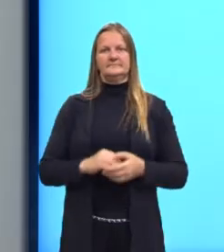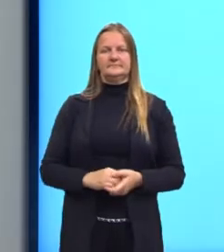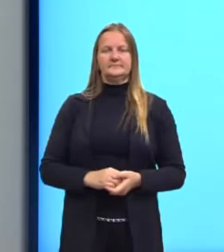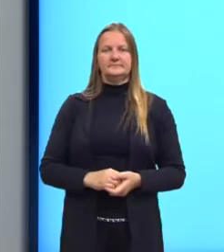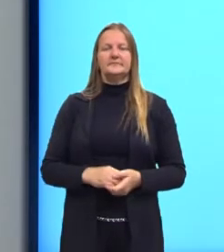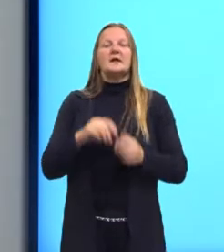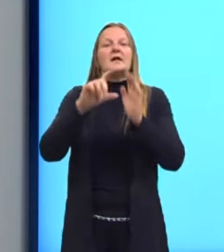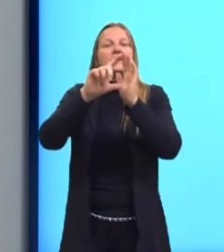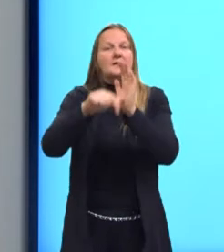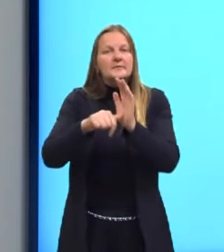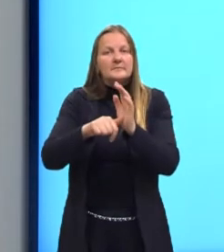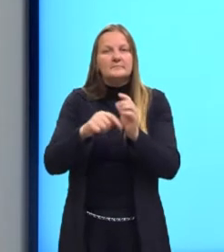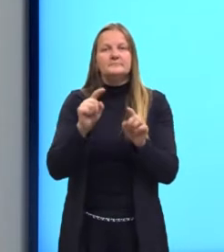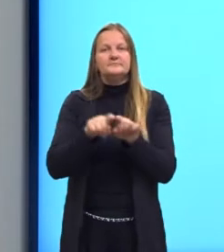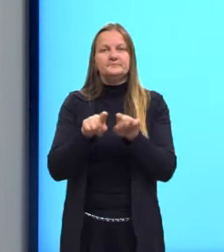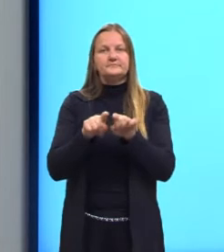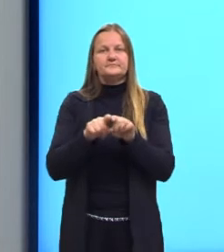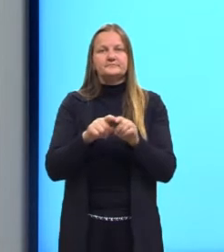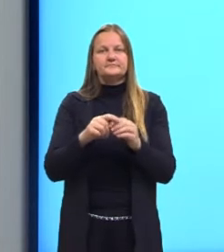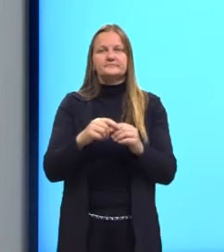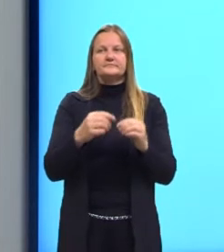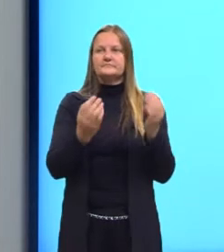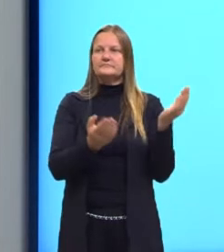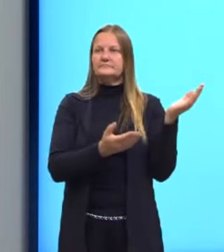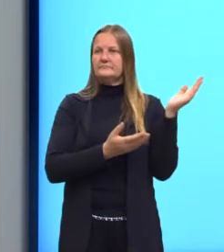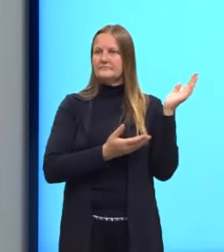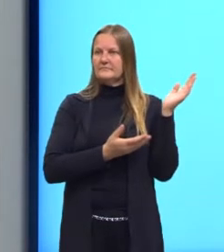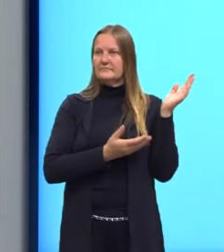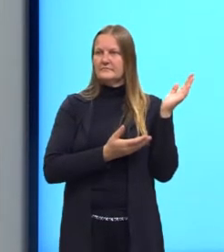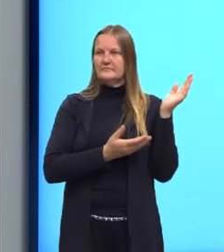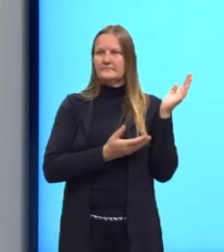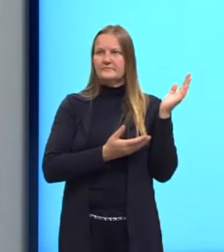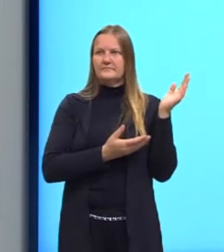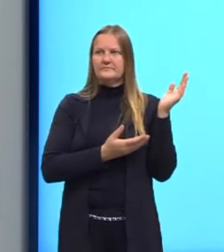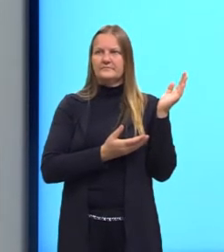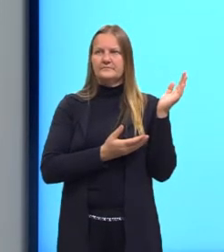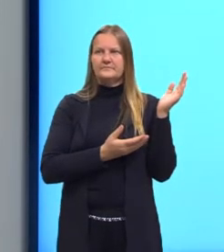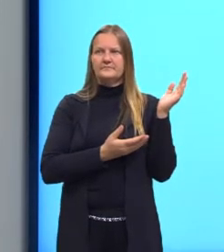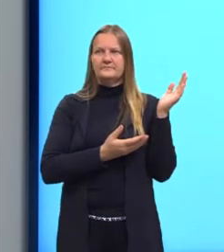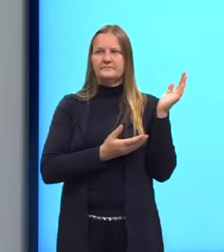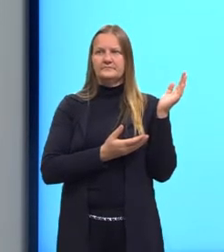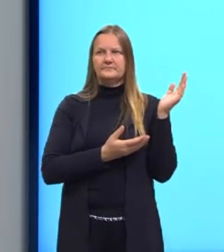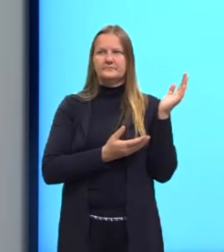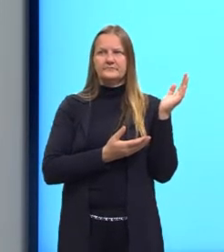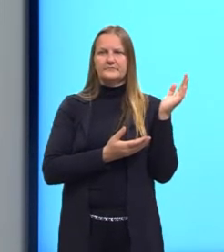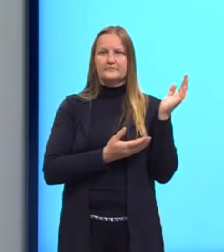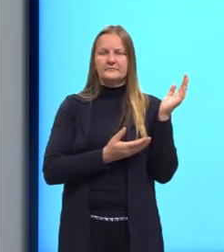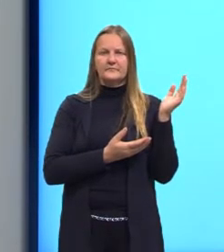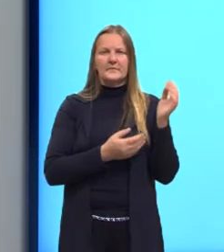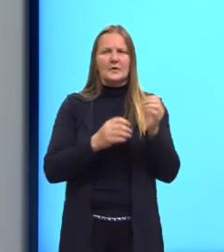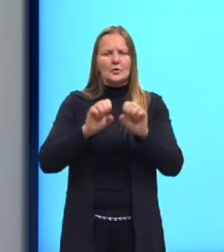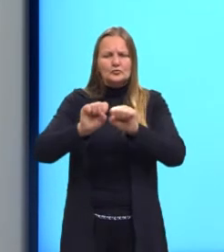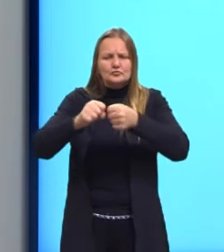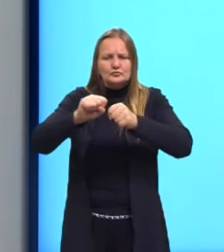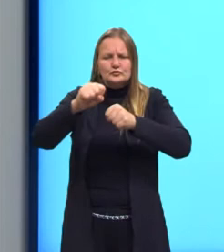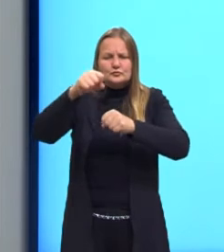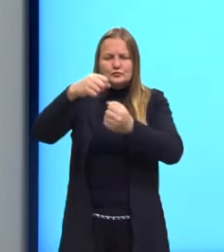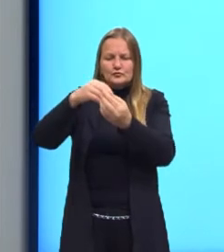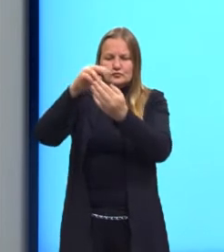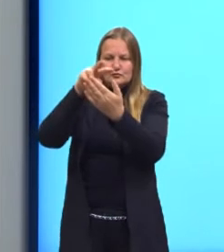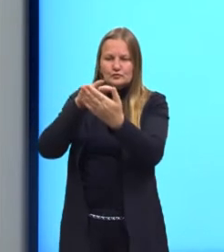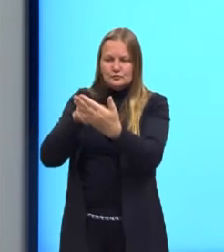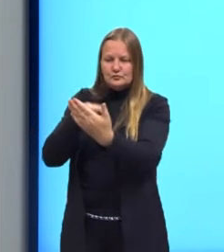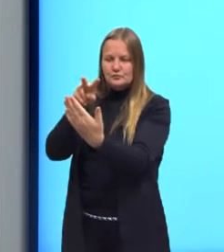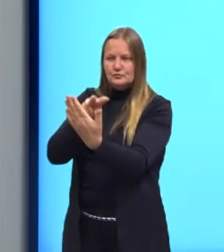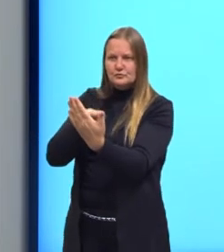depois na nossa próxima tela nós temos mais um pergaminho mais uma vez o esqueleto